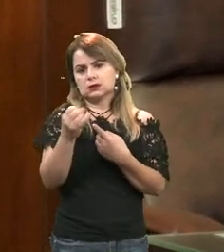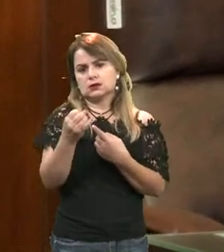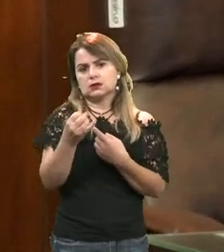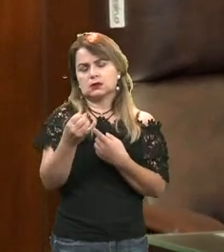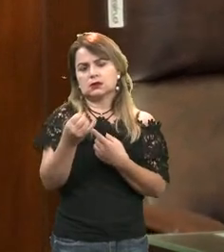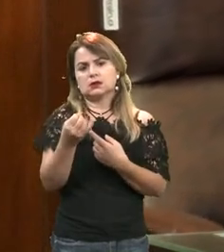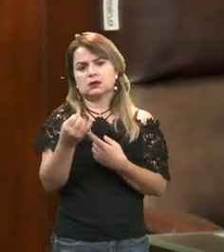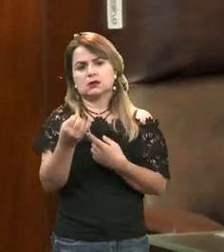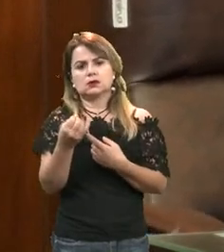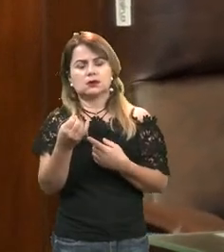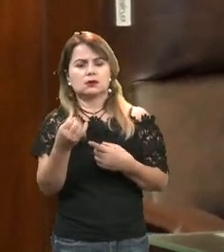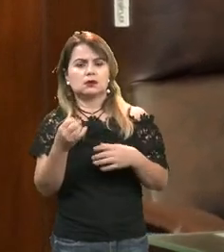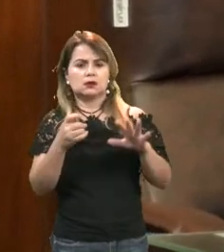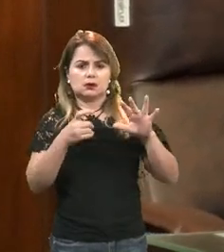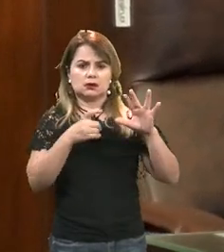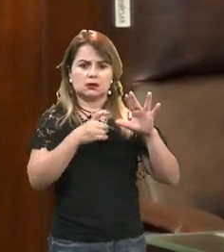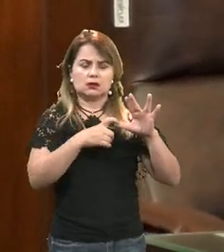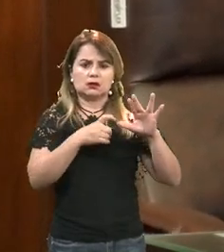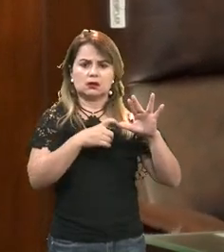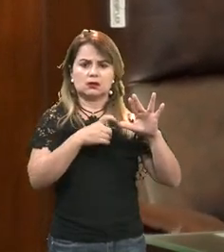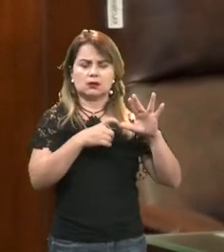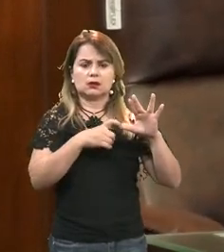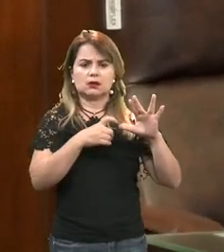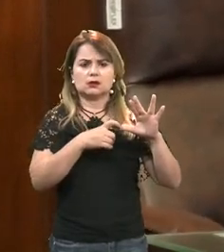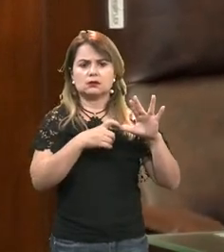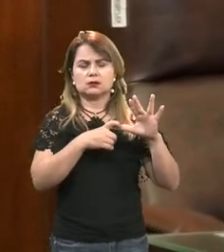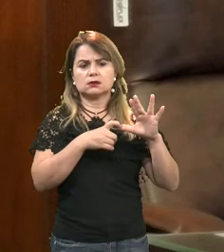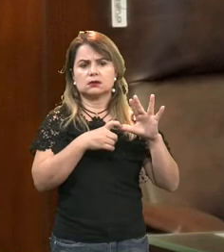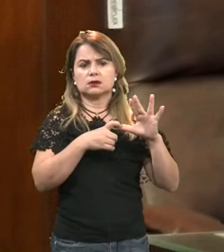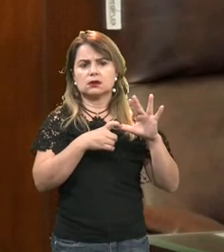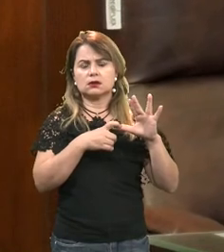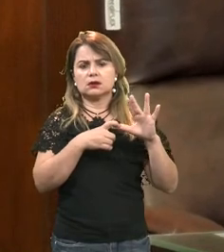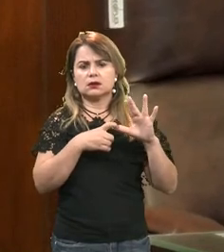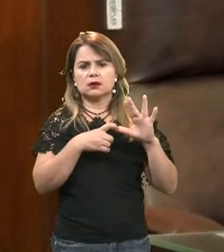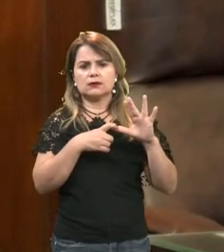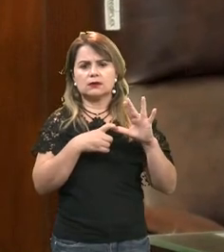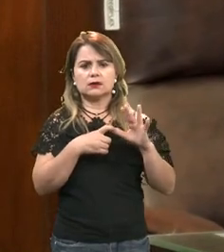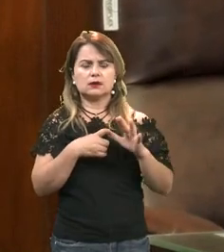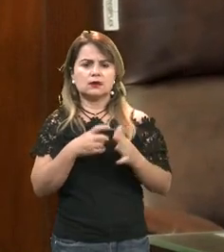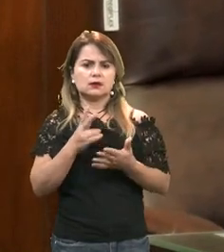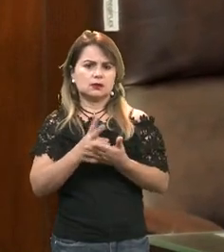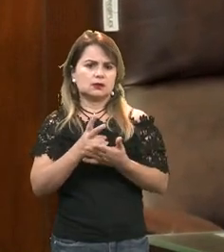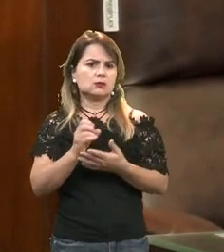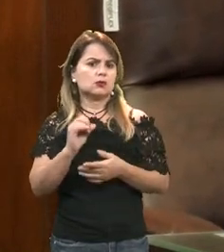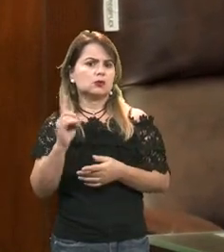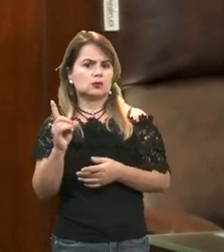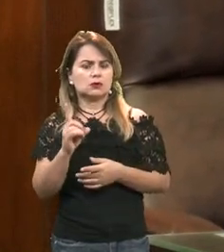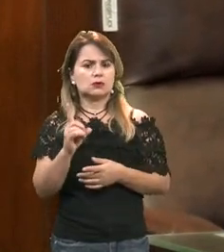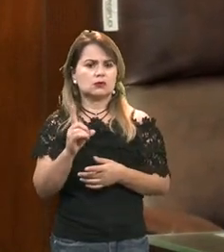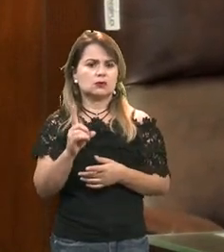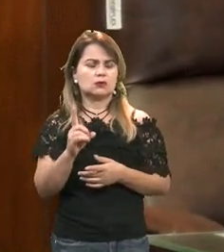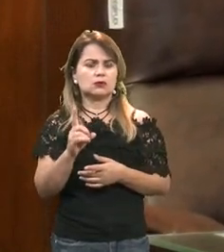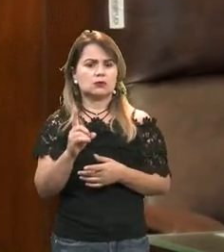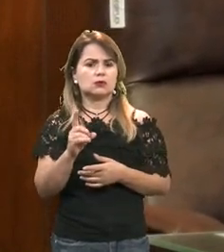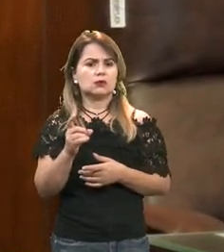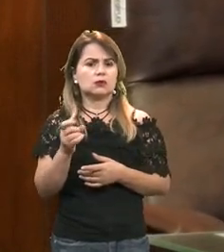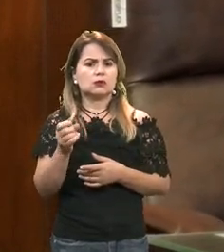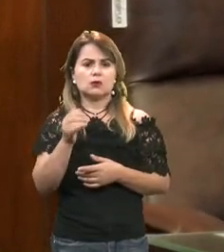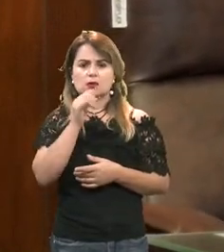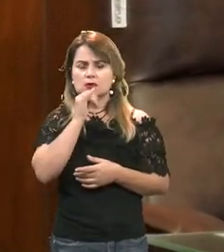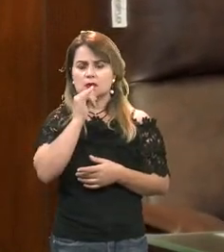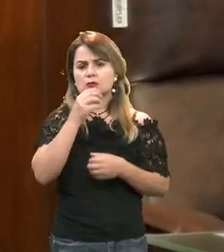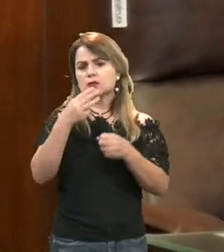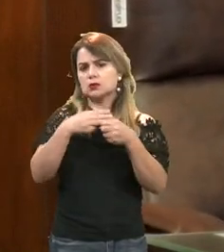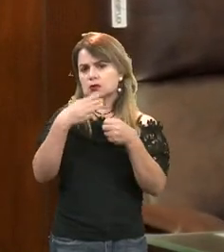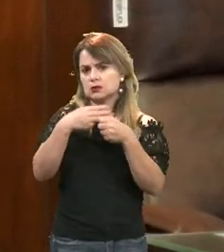é efetiva ou não, eu acho um retrocesso, acho que aí é falta de lição de casa. Acho que a gente tem que dar um passo adiante. O quanto que o